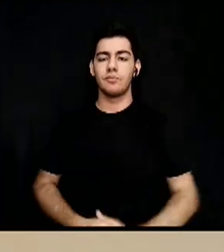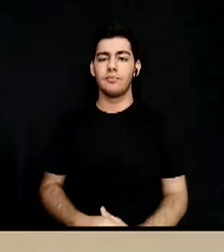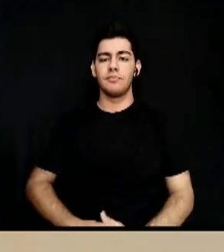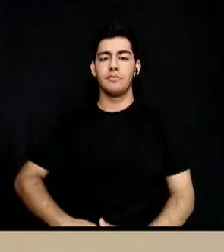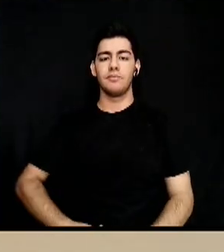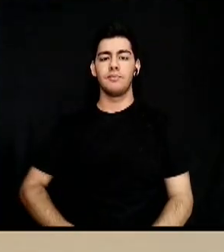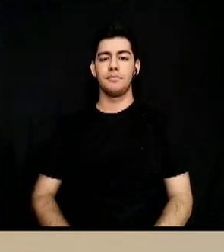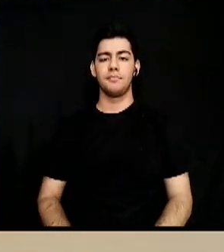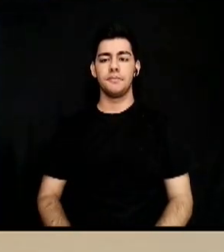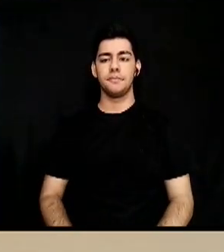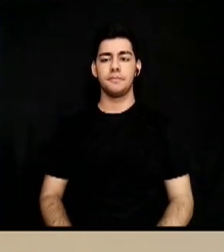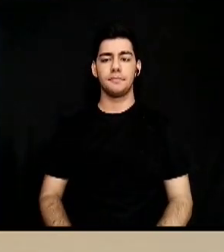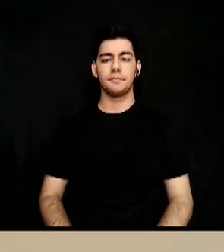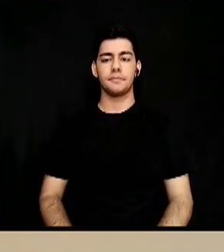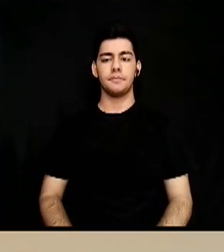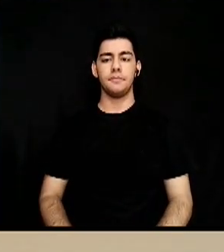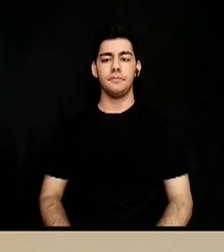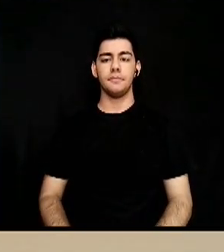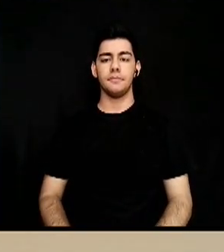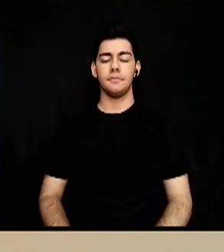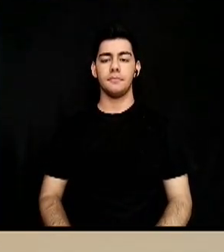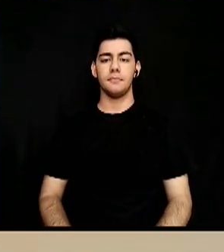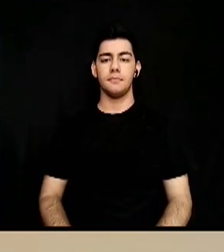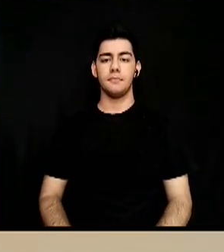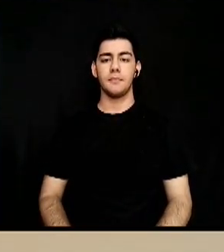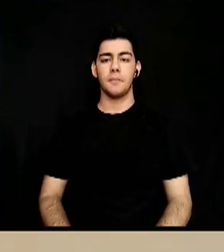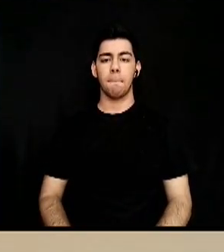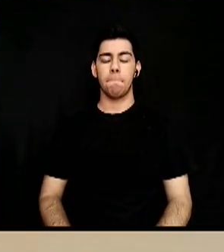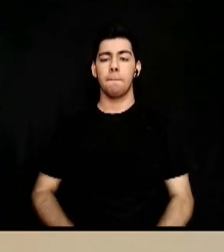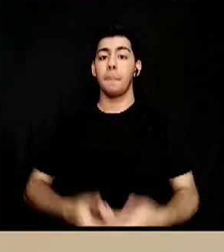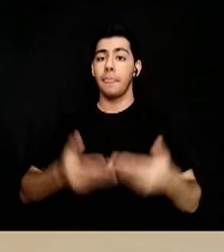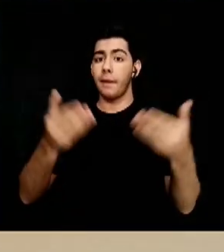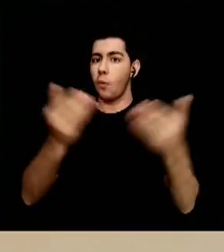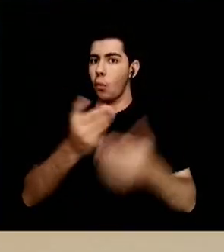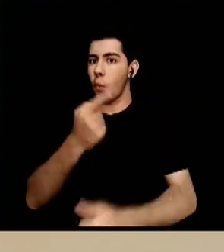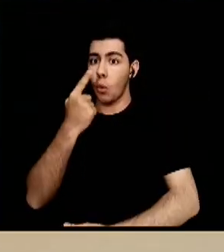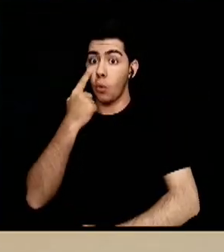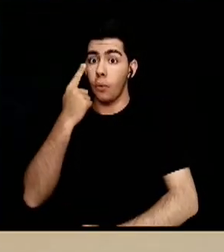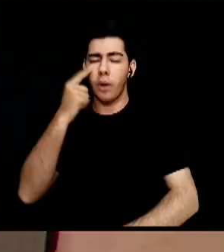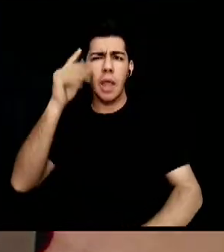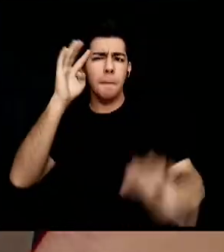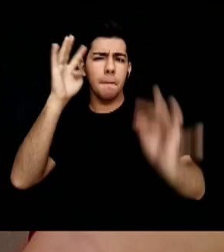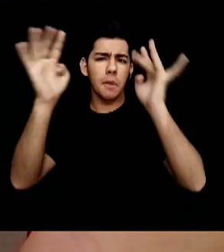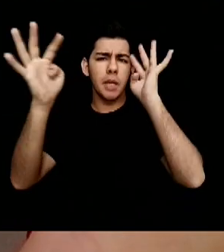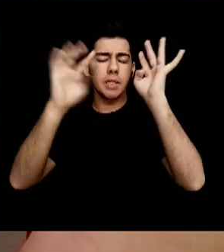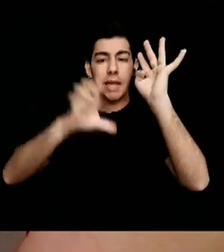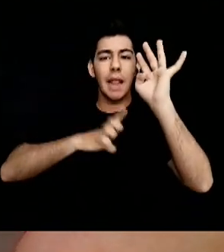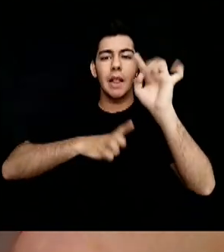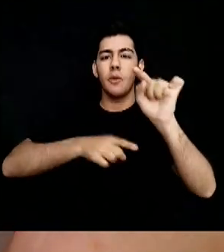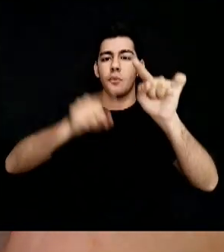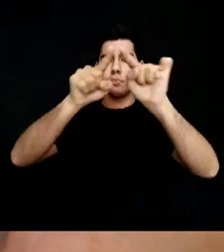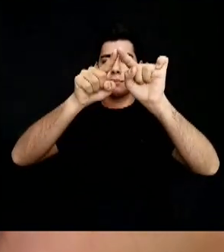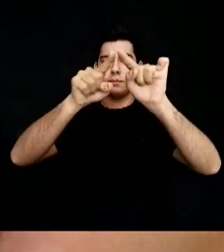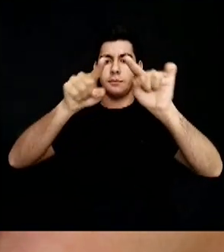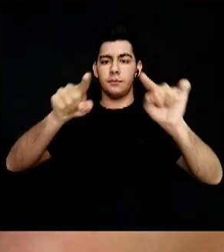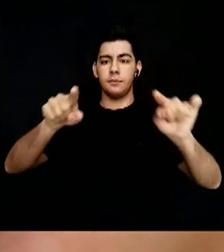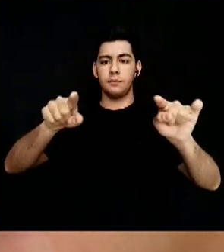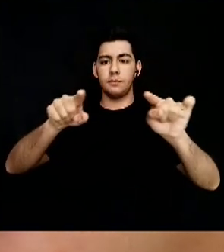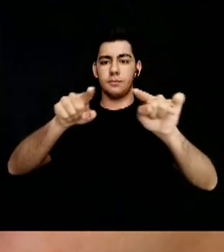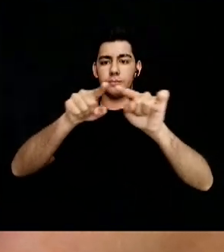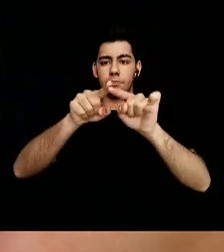Descarreguei. Agora, eu vou imaginar que eu tenho um triângulo aqui, tá? Então eu começo